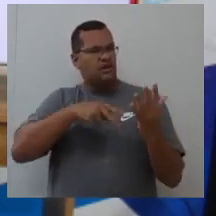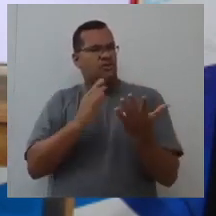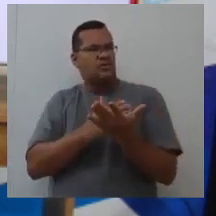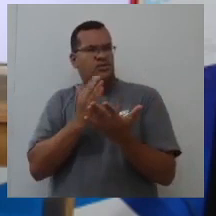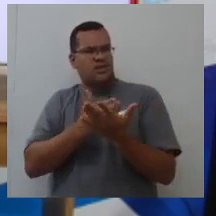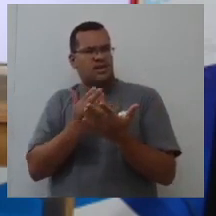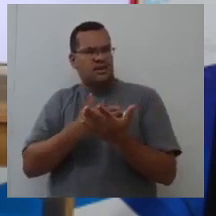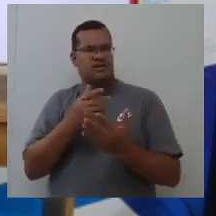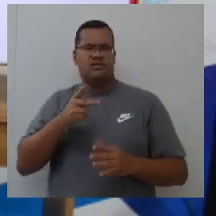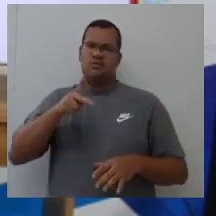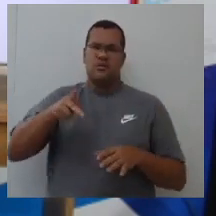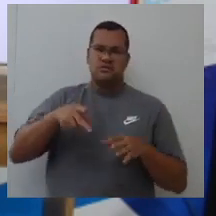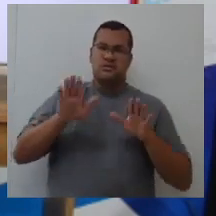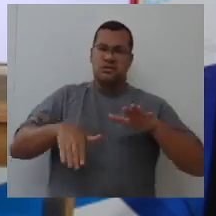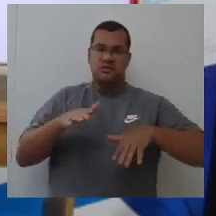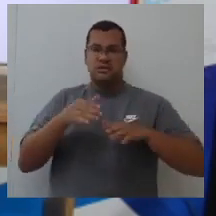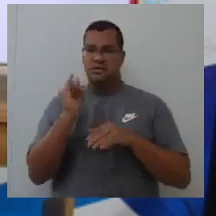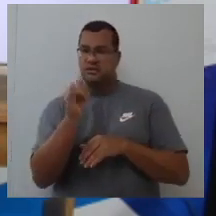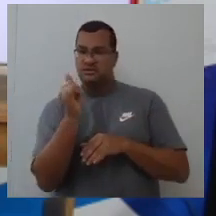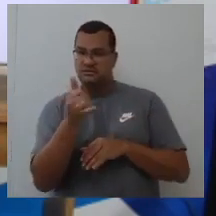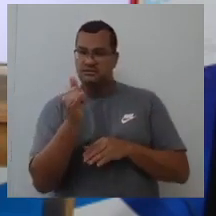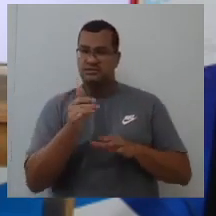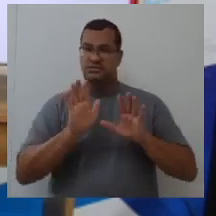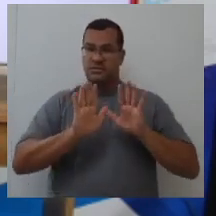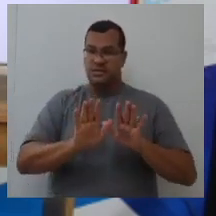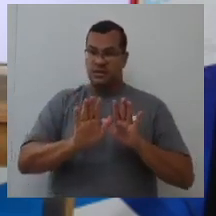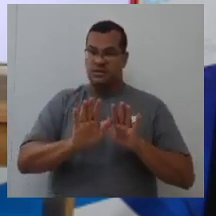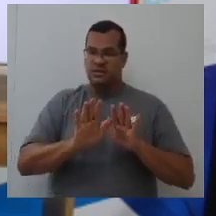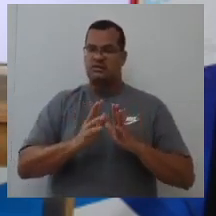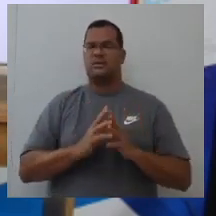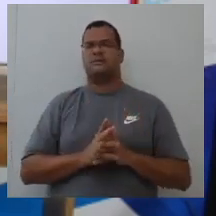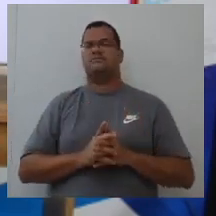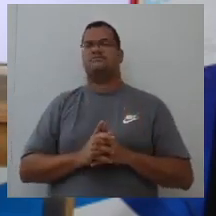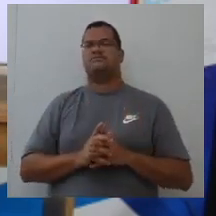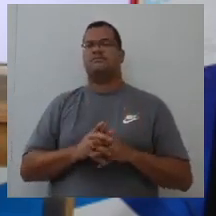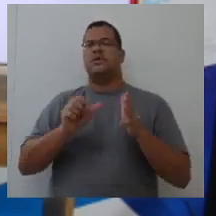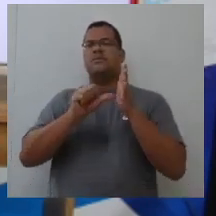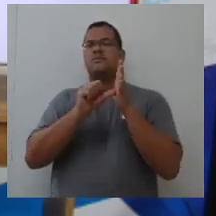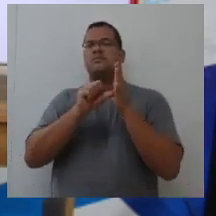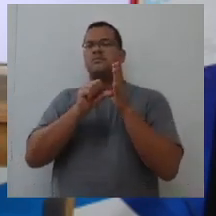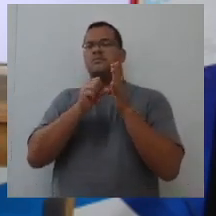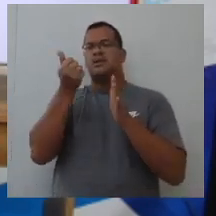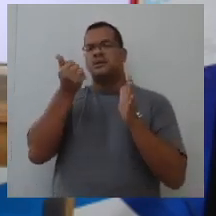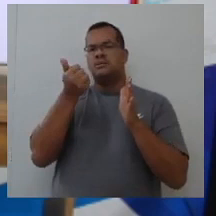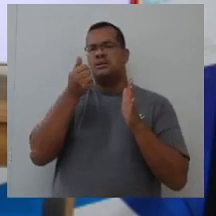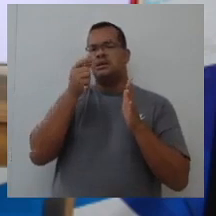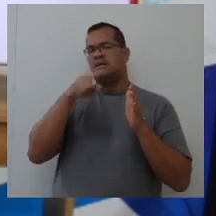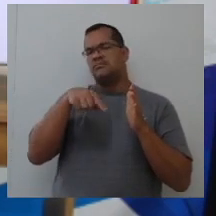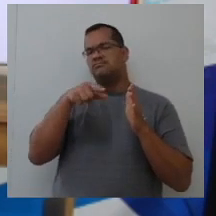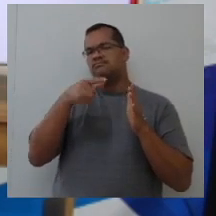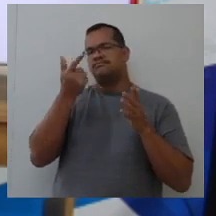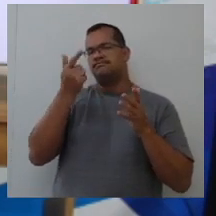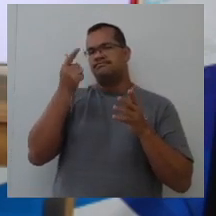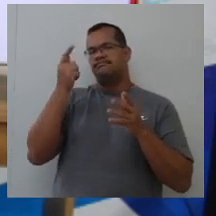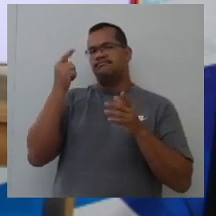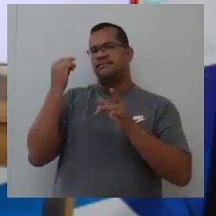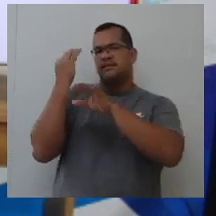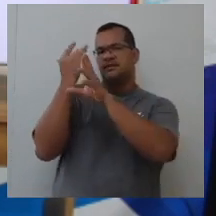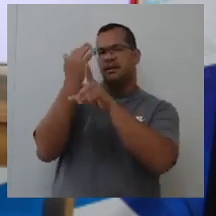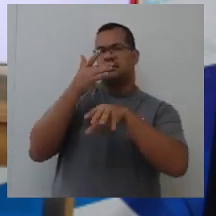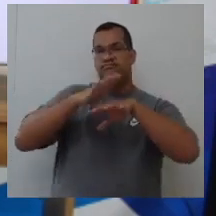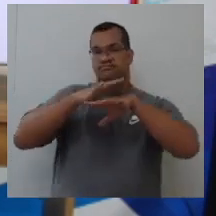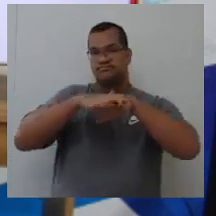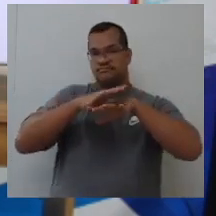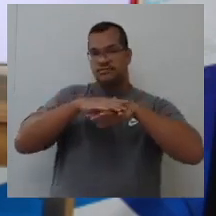livro, seu professor já deve ter contado. No entanto, o primeiro fragmento da história da